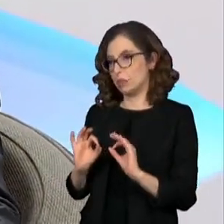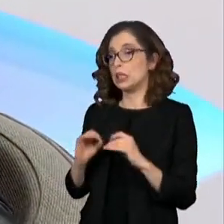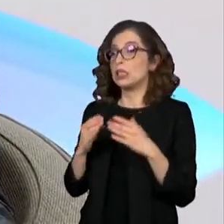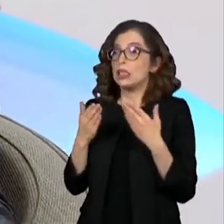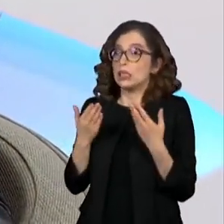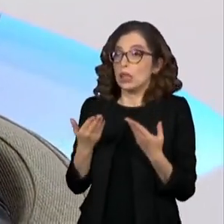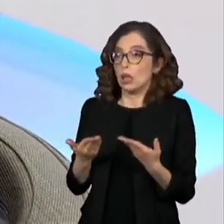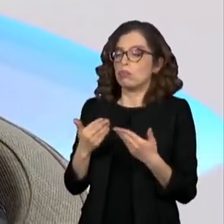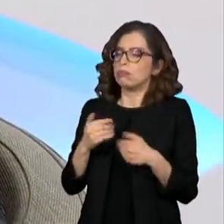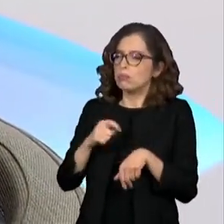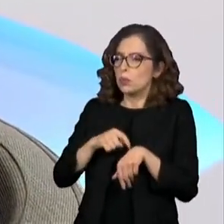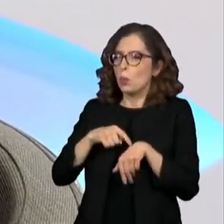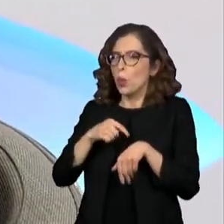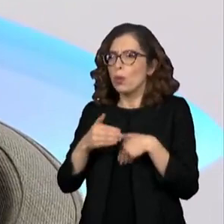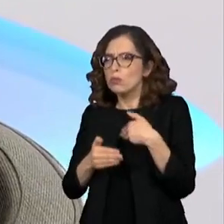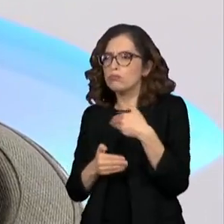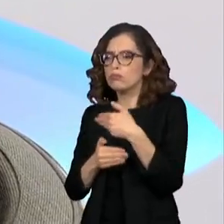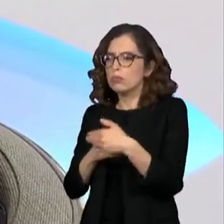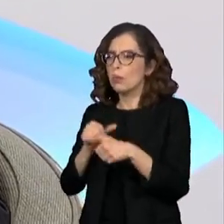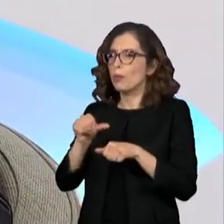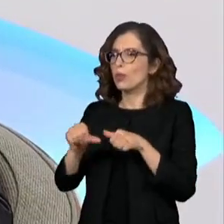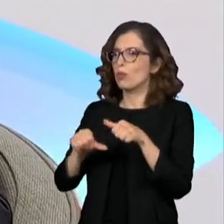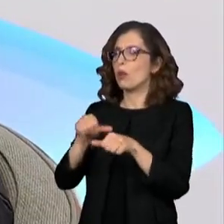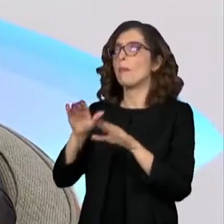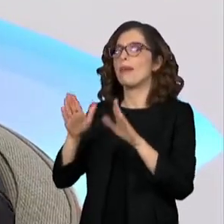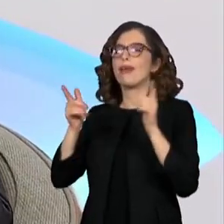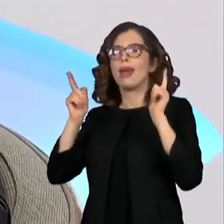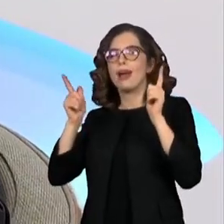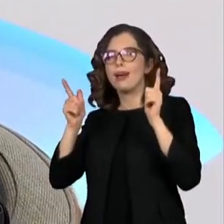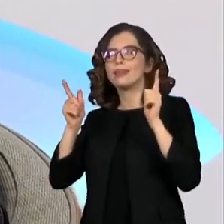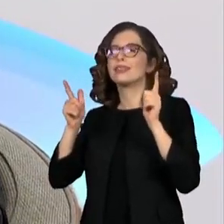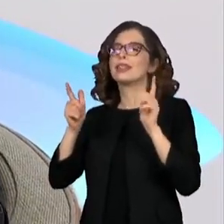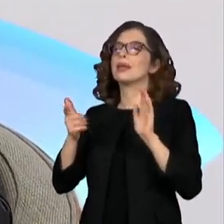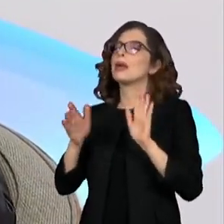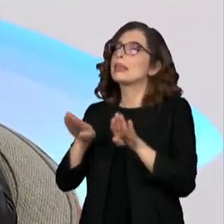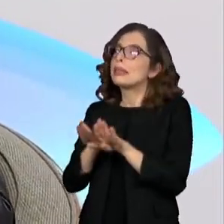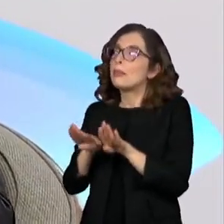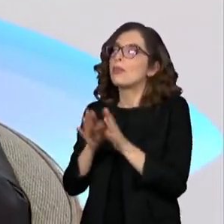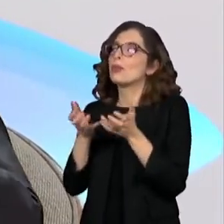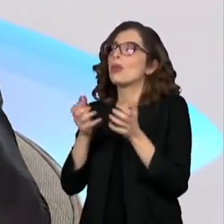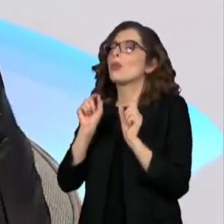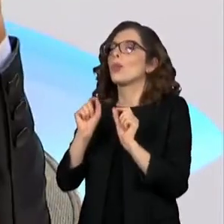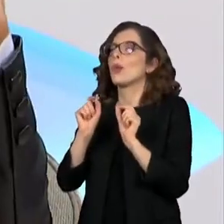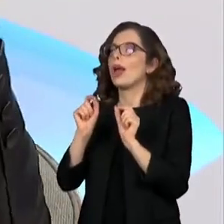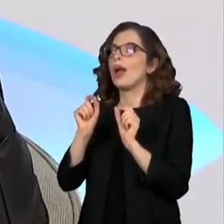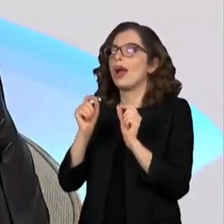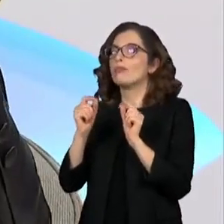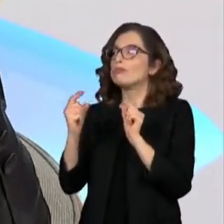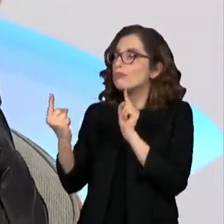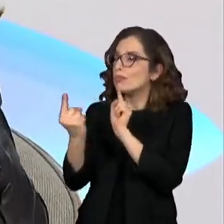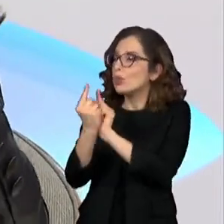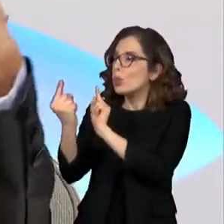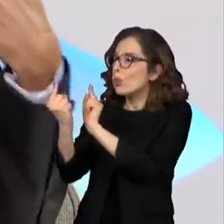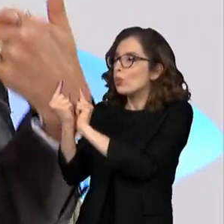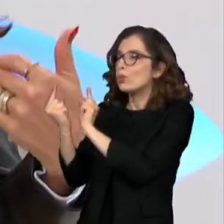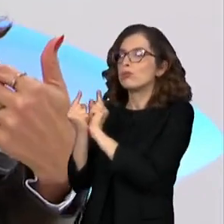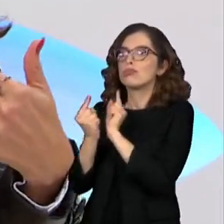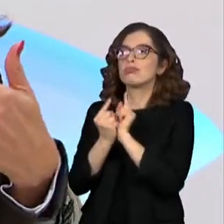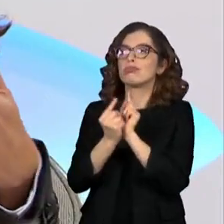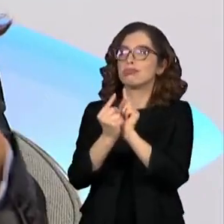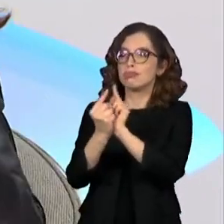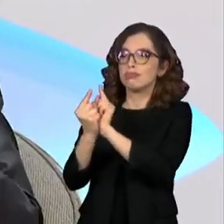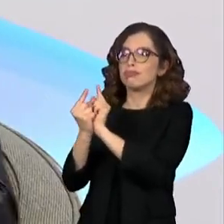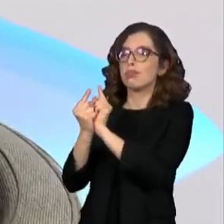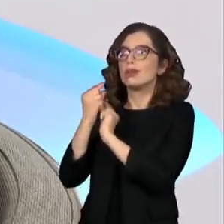entretenimento. Porque até hoje o Encontro foi um programa que me permitiu usar, de uma certa forma, algo que para mim é mais confortável, que é a